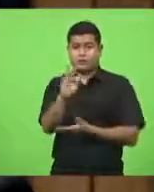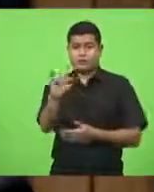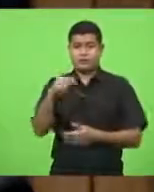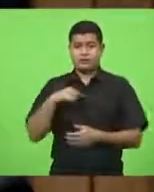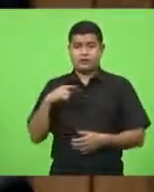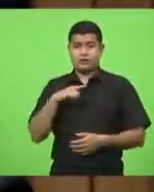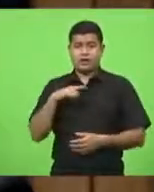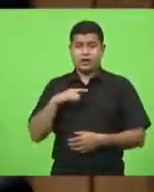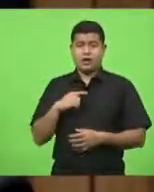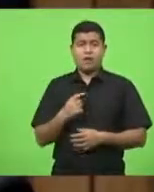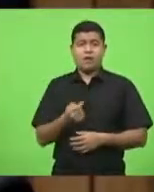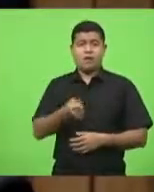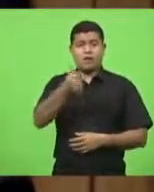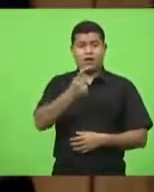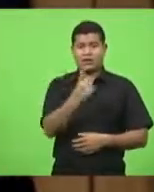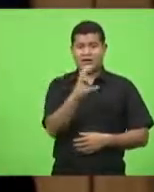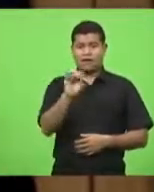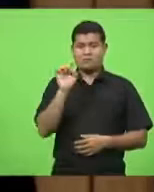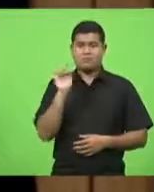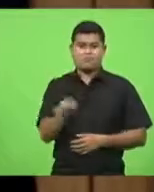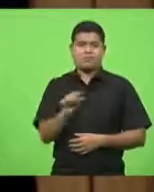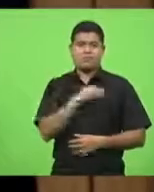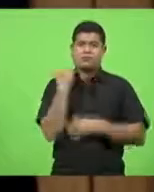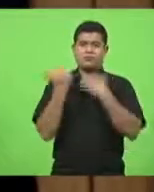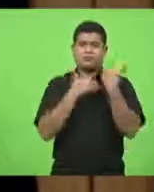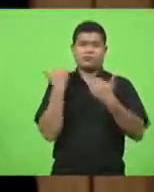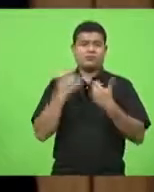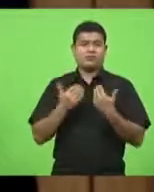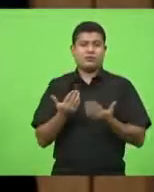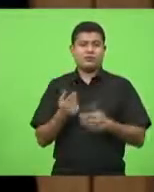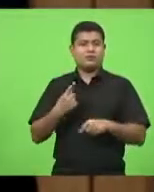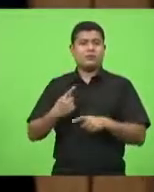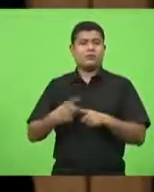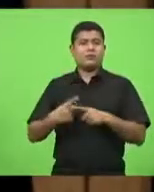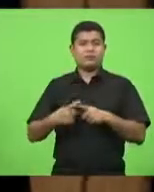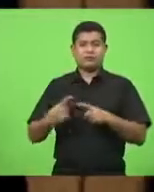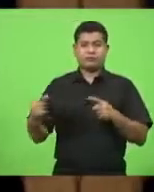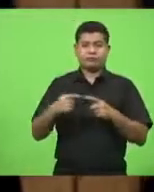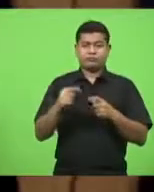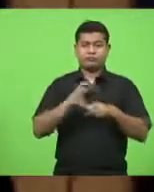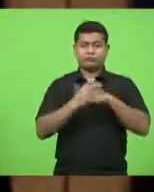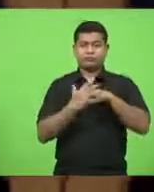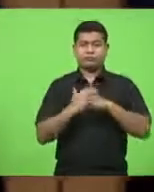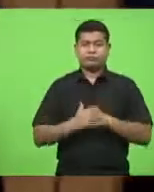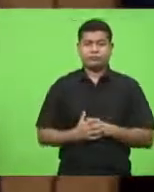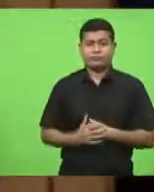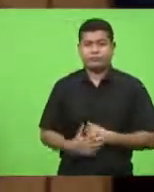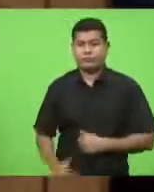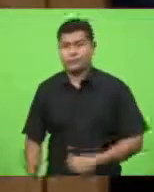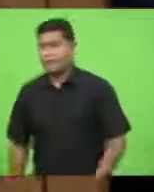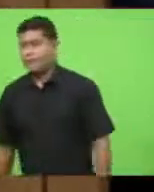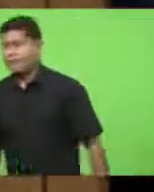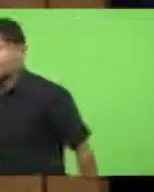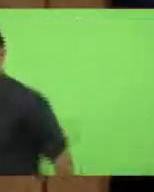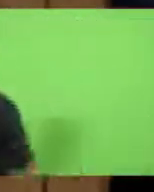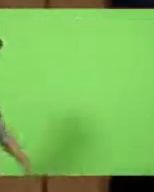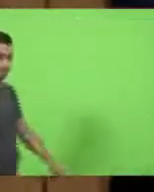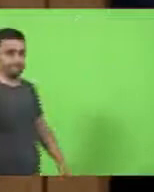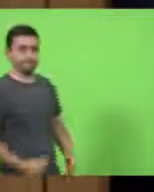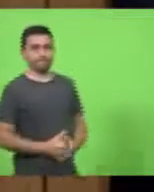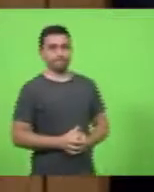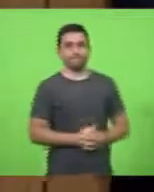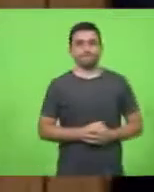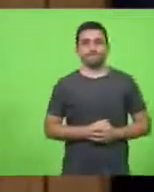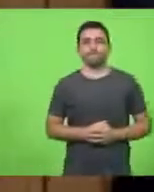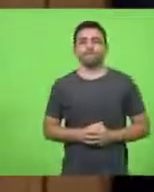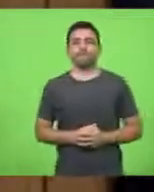mil mortes por par do Covid. Eu tenho certeza que as vacinas vão chegar, que o